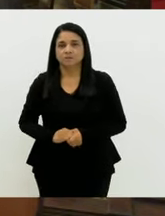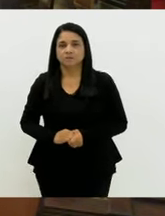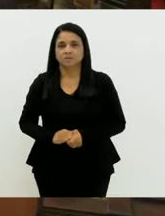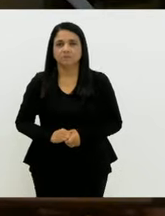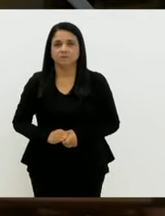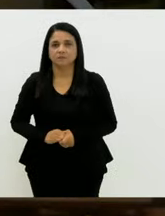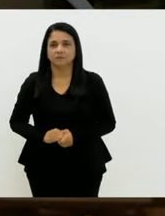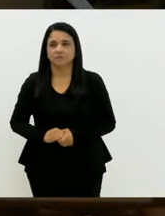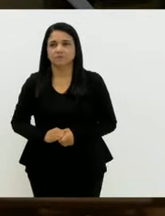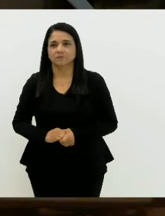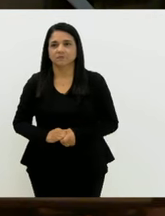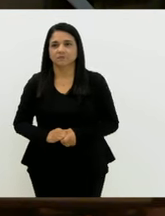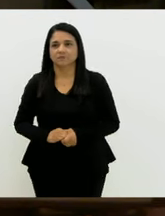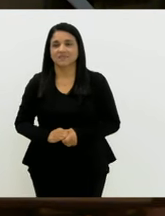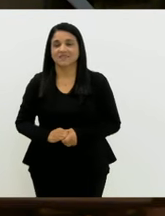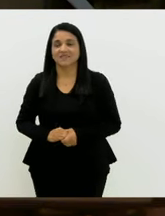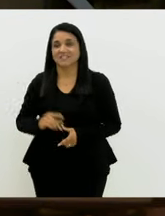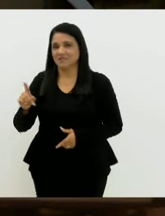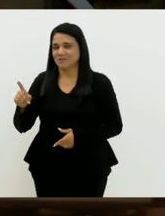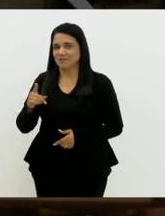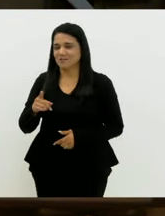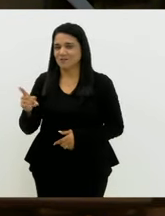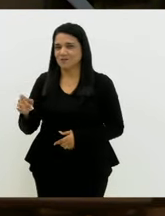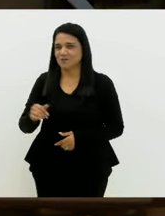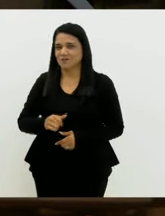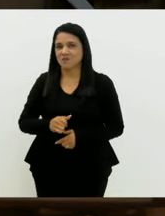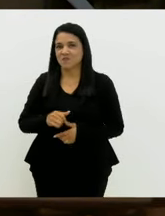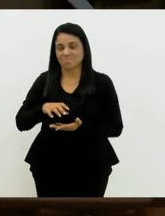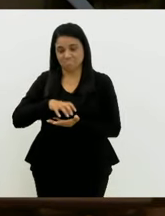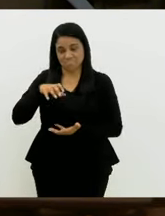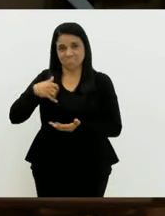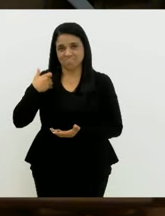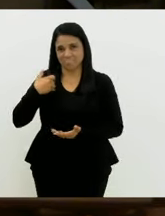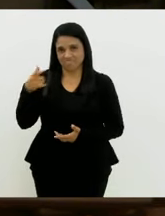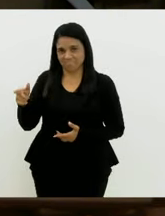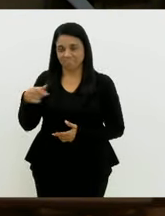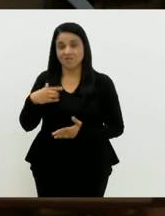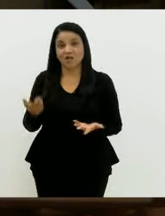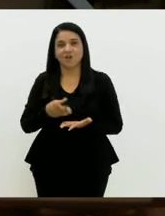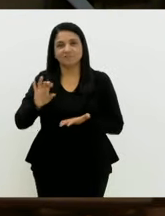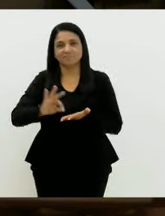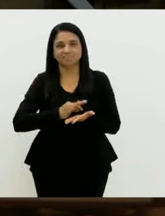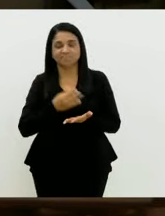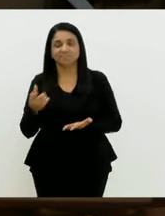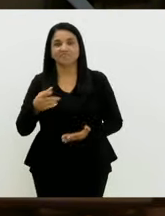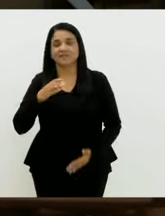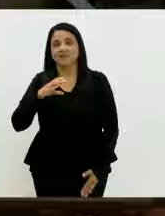Esse é o nosso decano. Próxima inscrita é a deputada Célia Jordão.